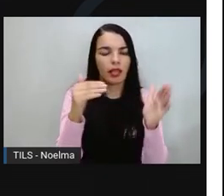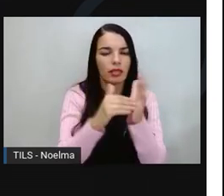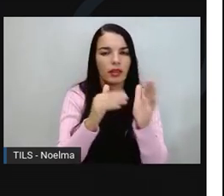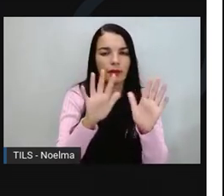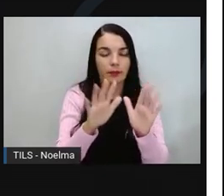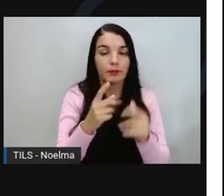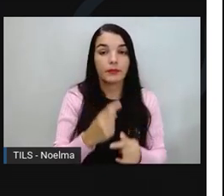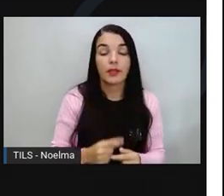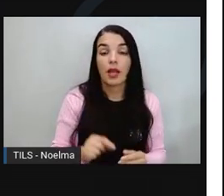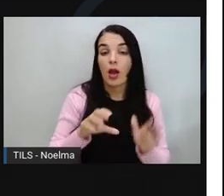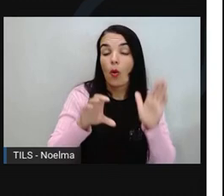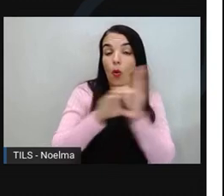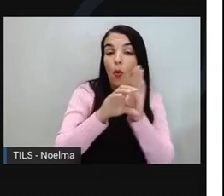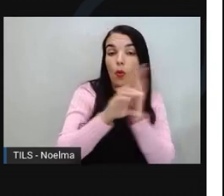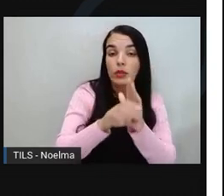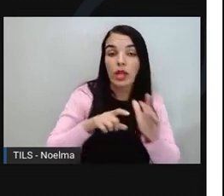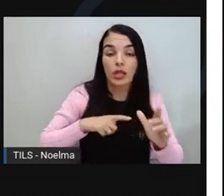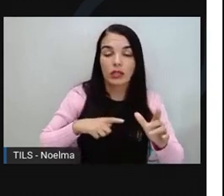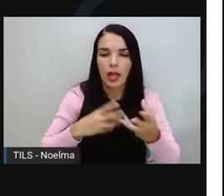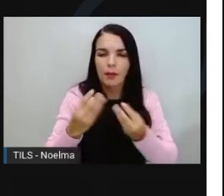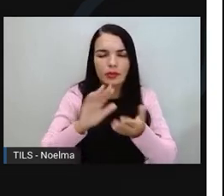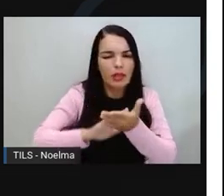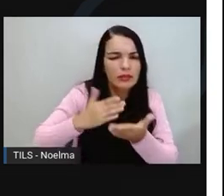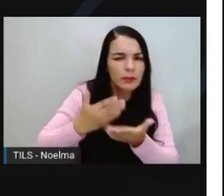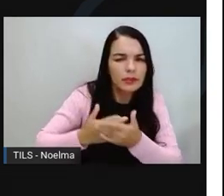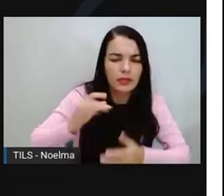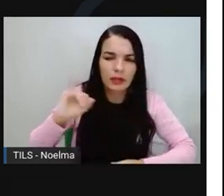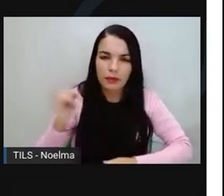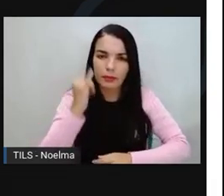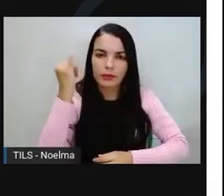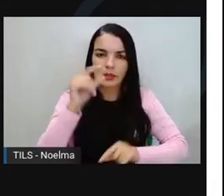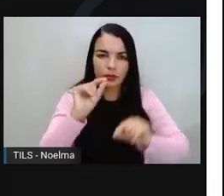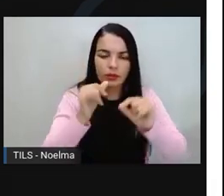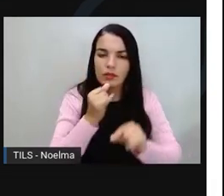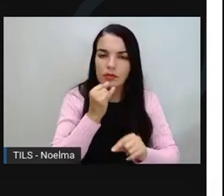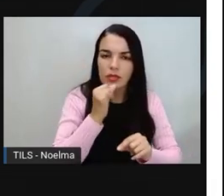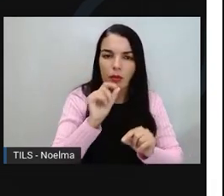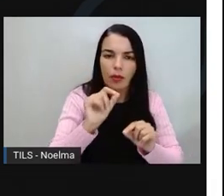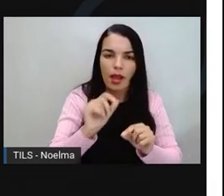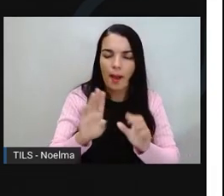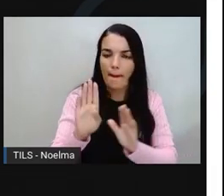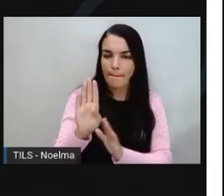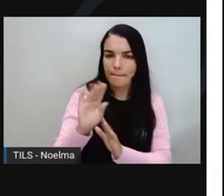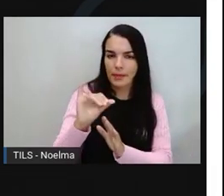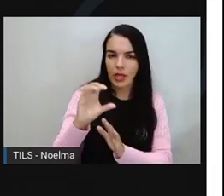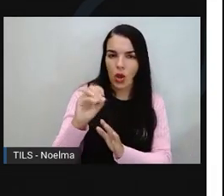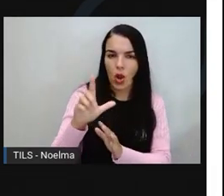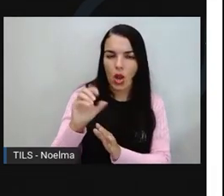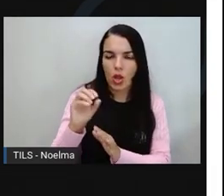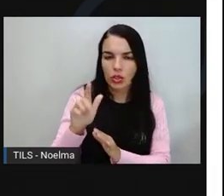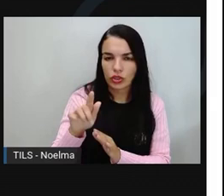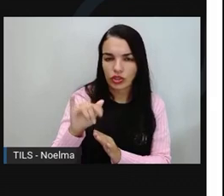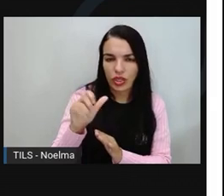Esse conceito possui muitas implicações importantes, por exemplo, para a biologia da conservação.